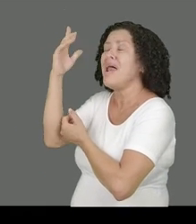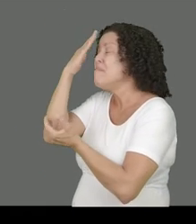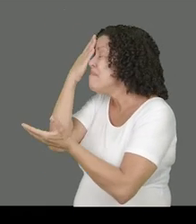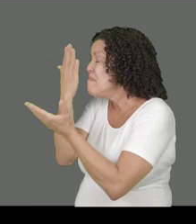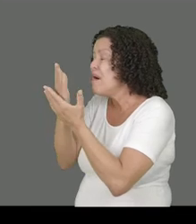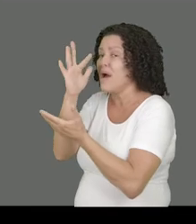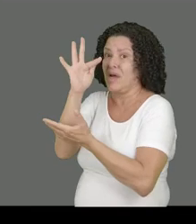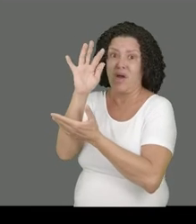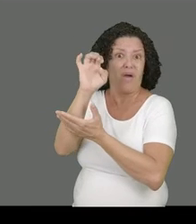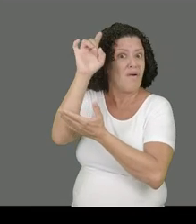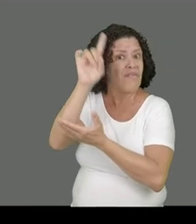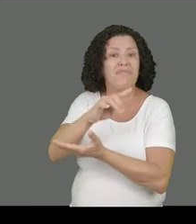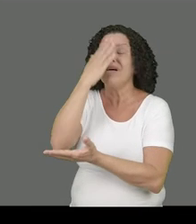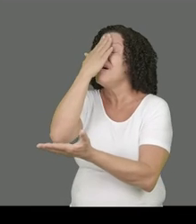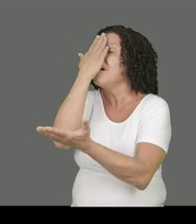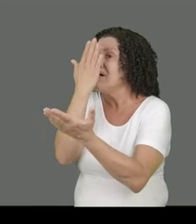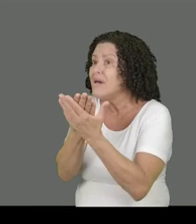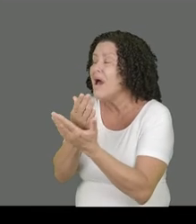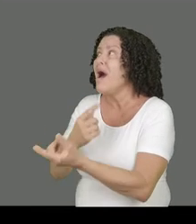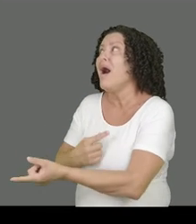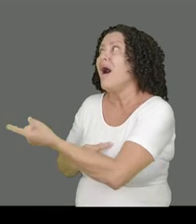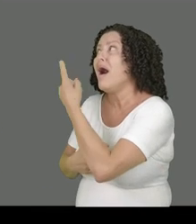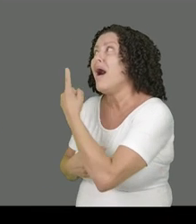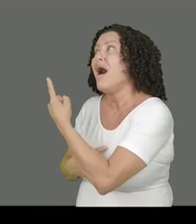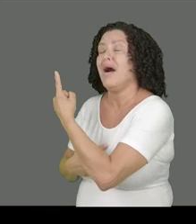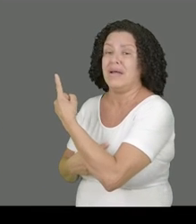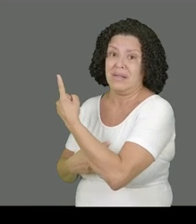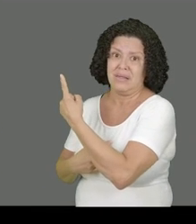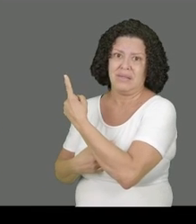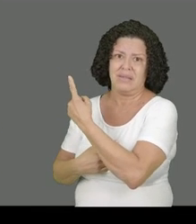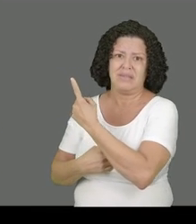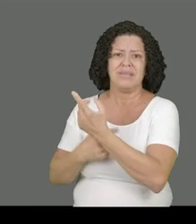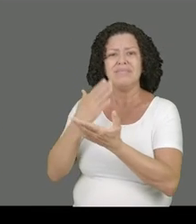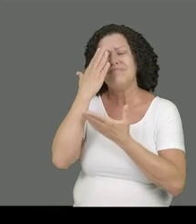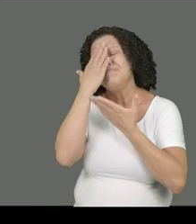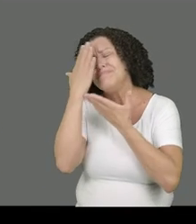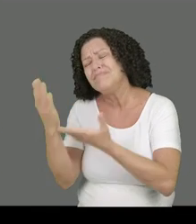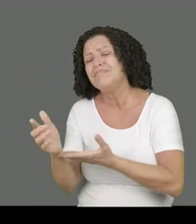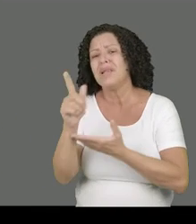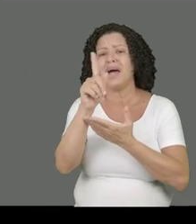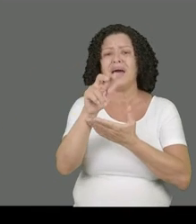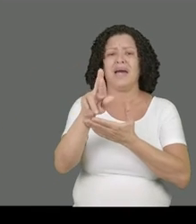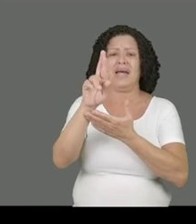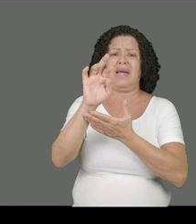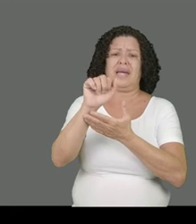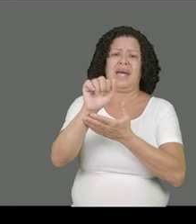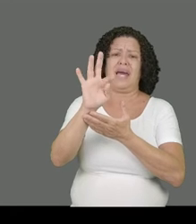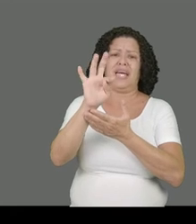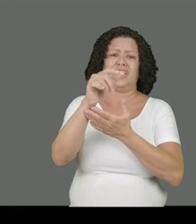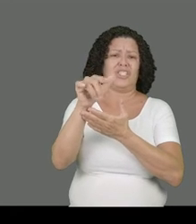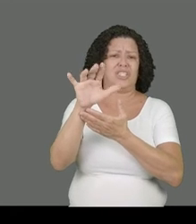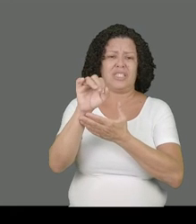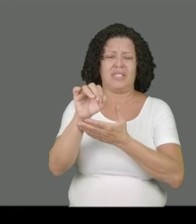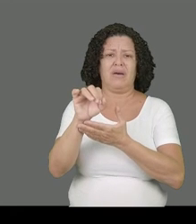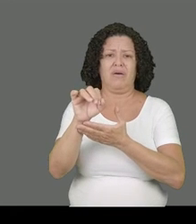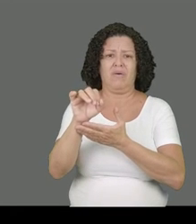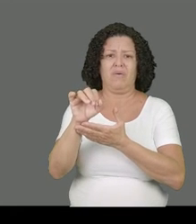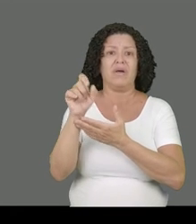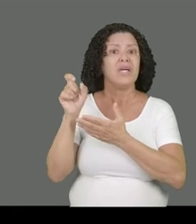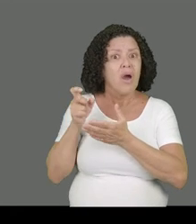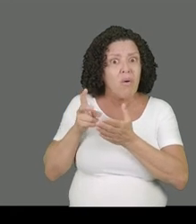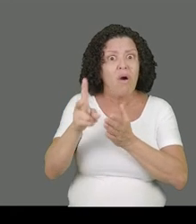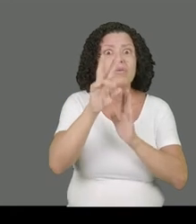mais alto, mas com fé, com confiança, como eu disse, com gratidão.